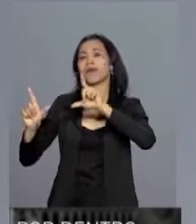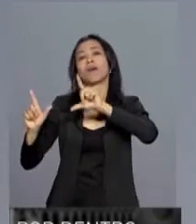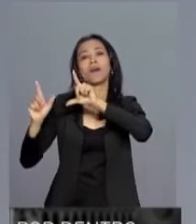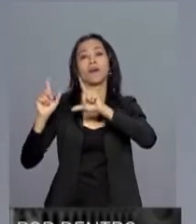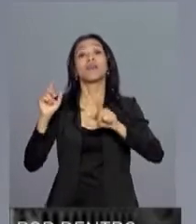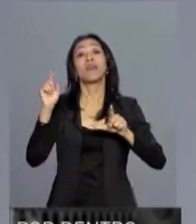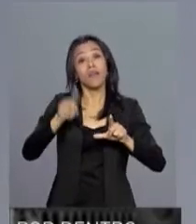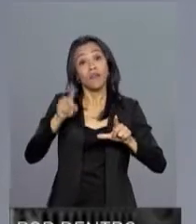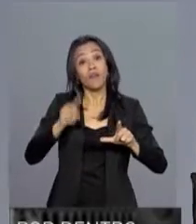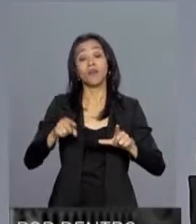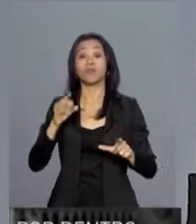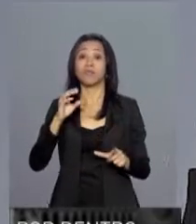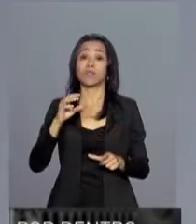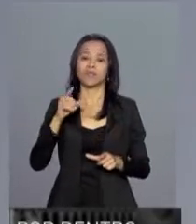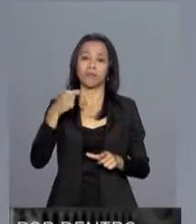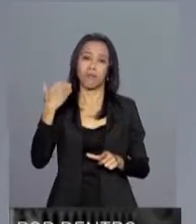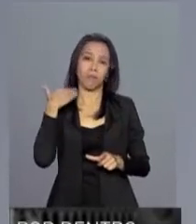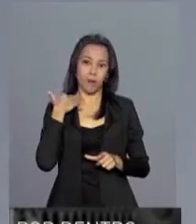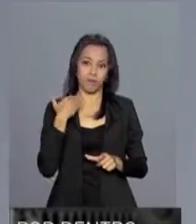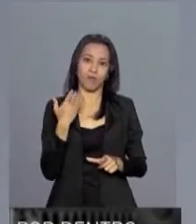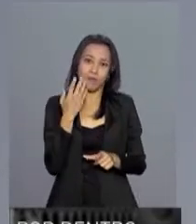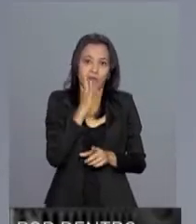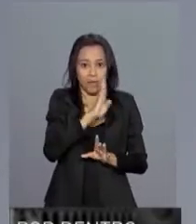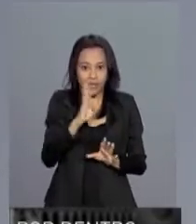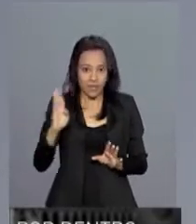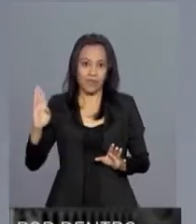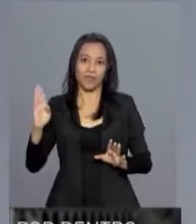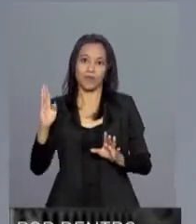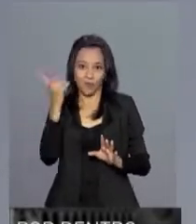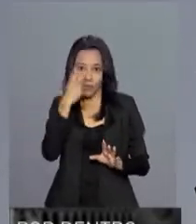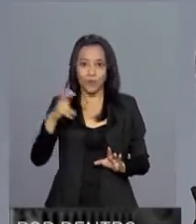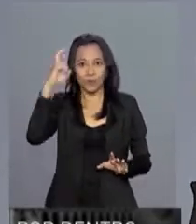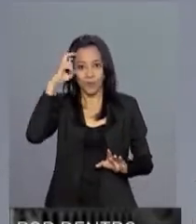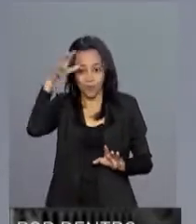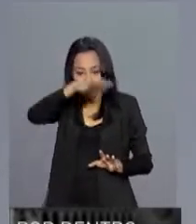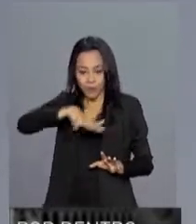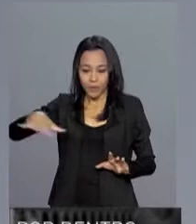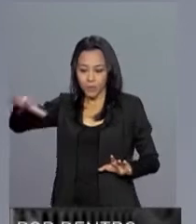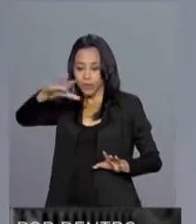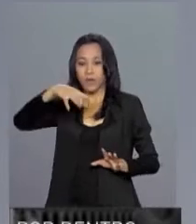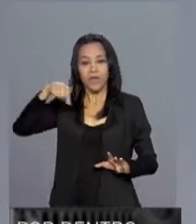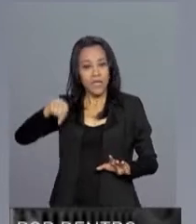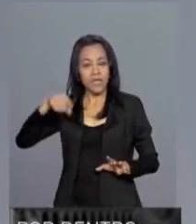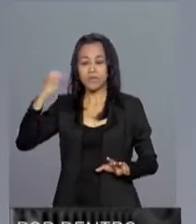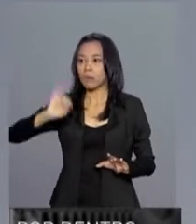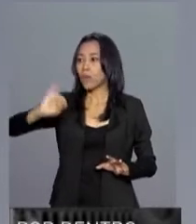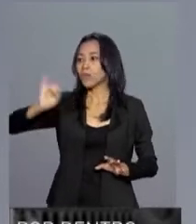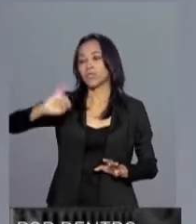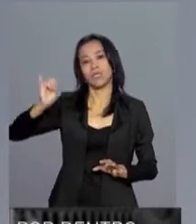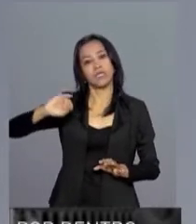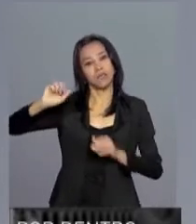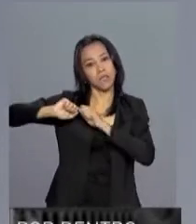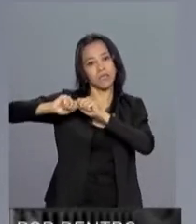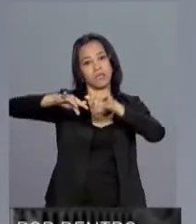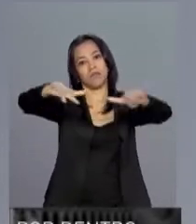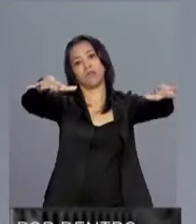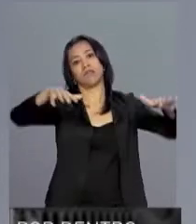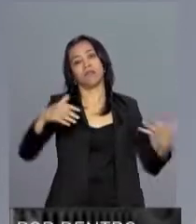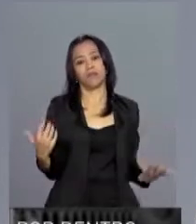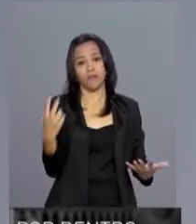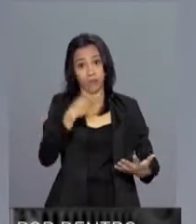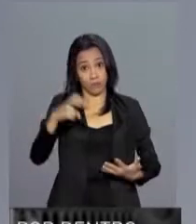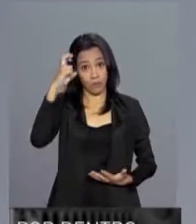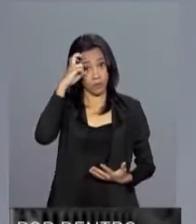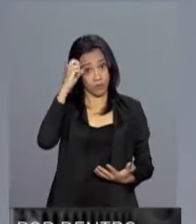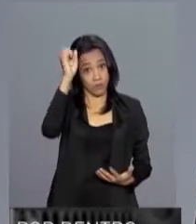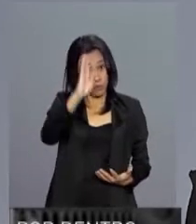banco do brasil que realizam também um trabalho importantíssimo é de difusão da cultura no nosso país então sim